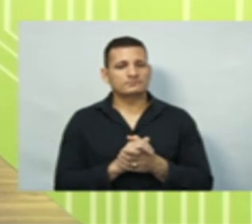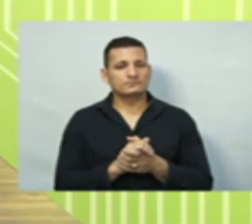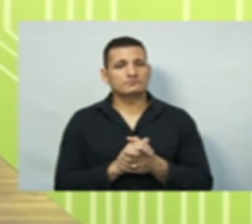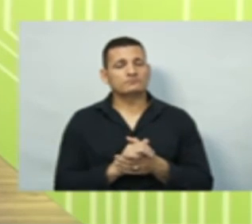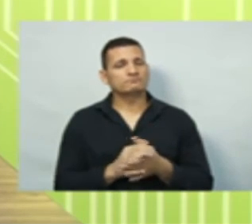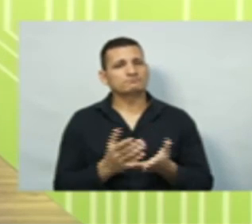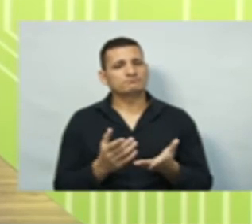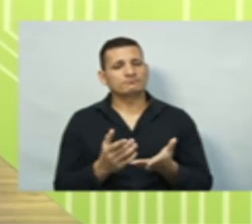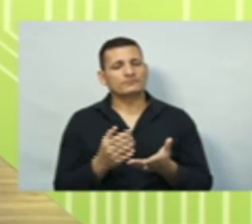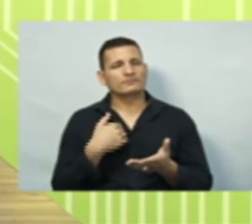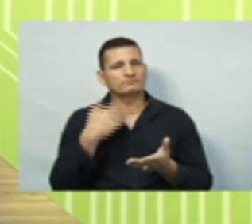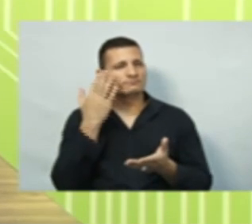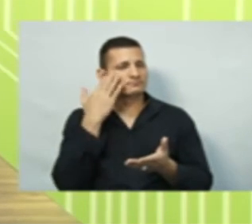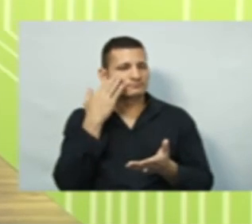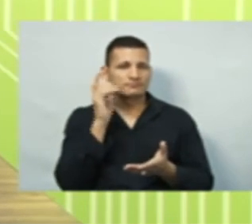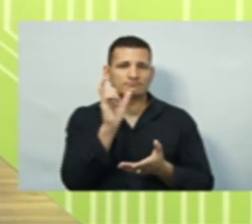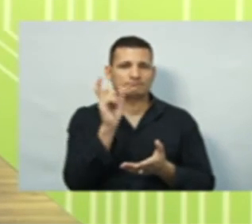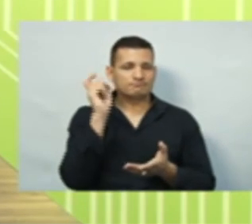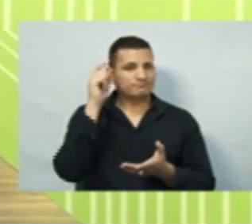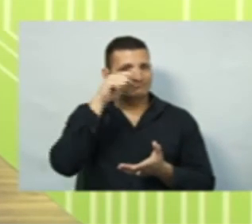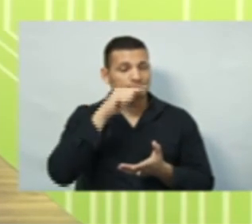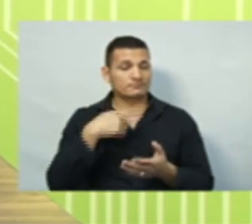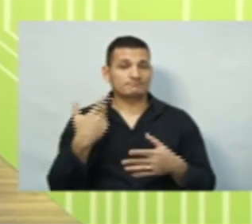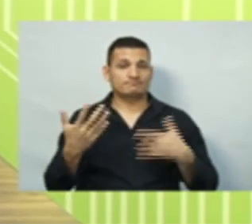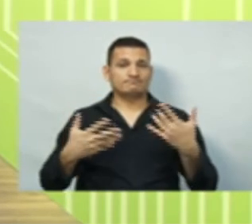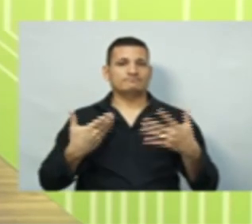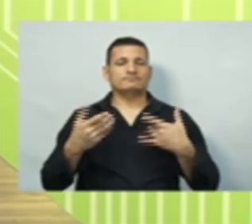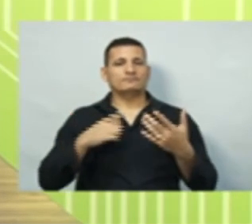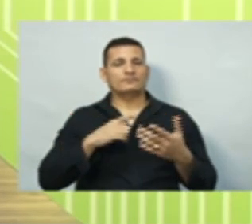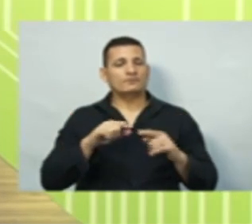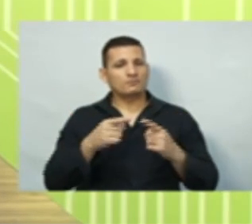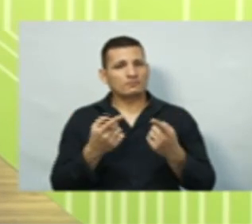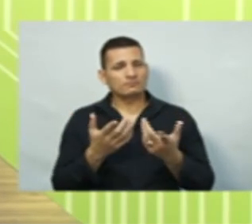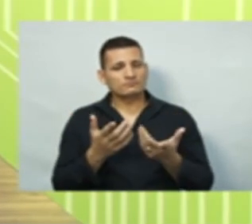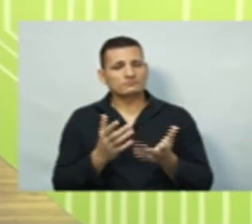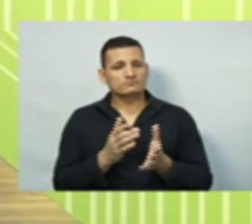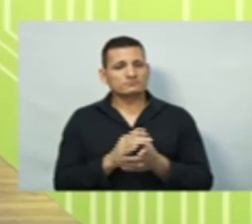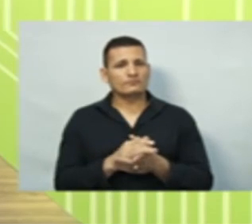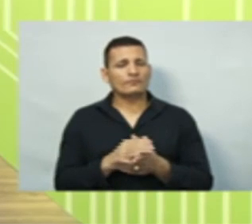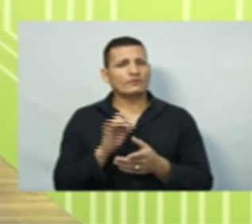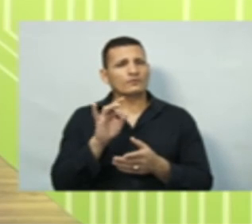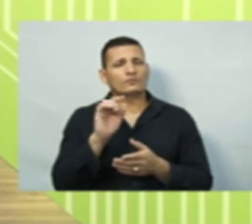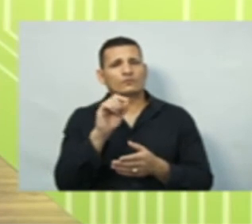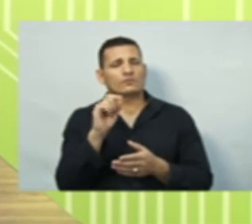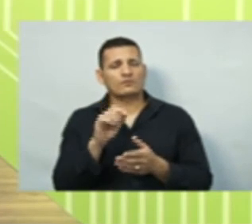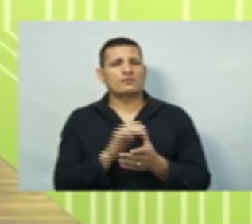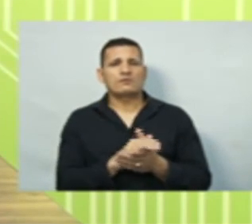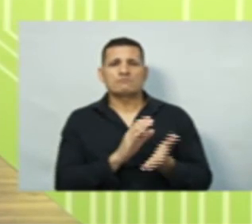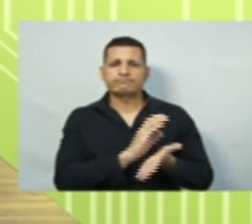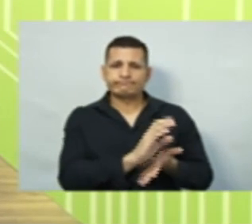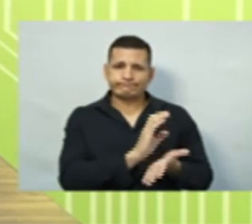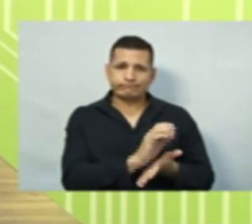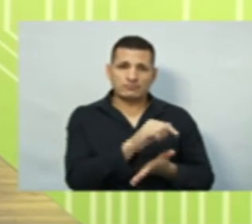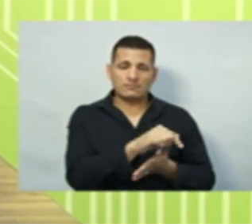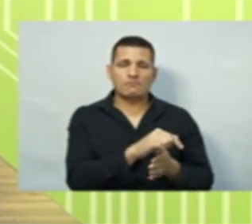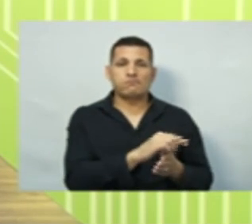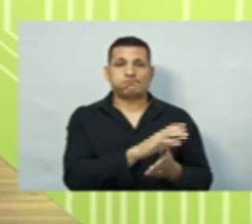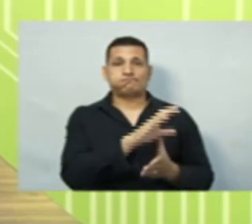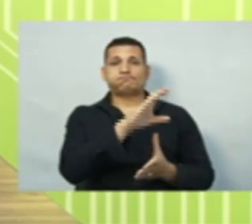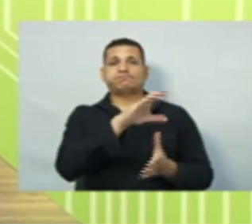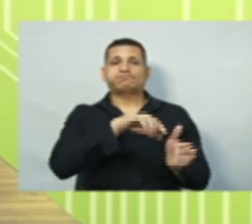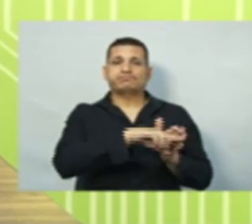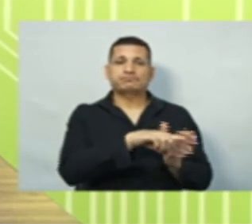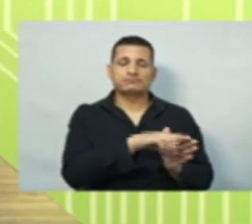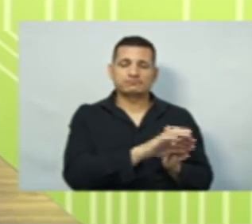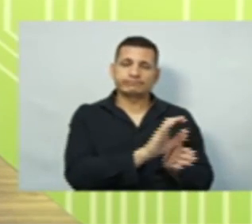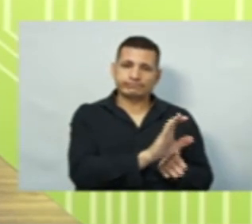isso aí, eu sei que essas palavras são difíceis, acabam assustando a gente um pouco, mas é só essa questão de acumular capital para conseguir investir. Essa é uma questão